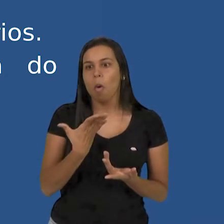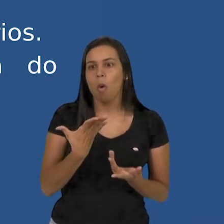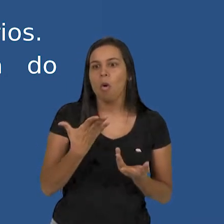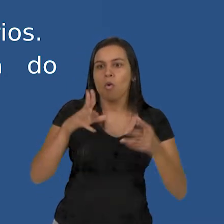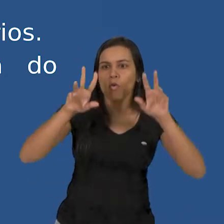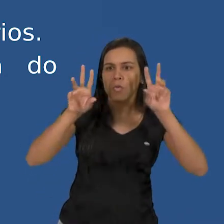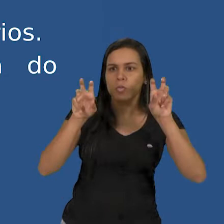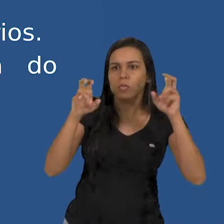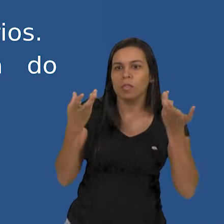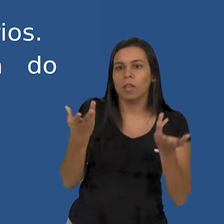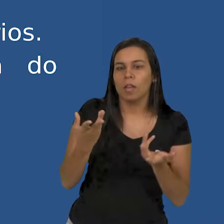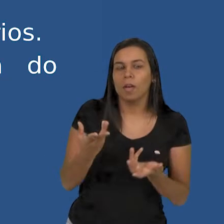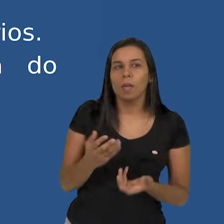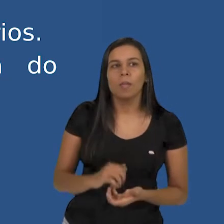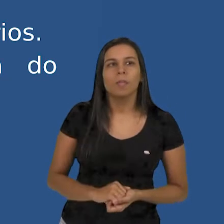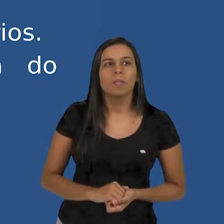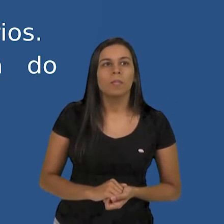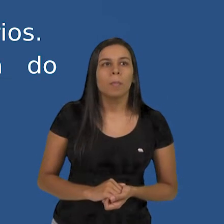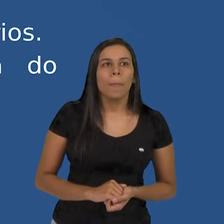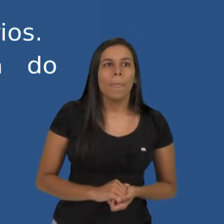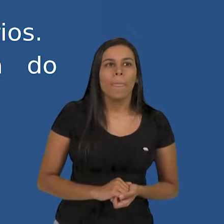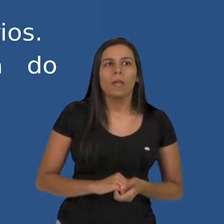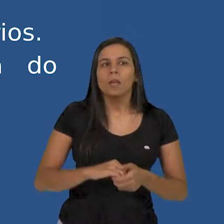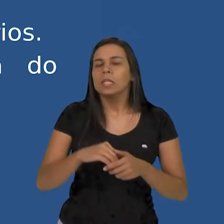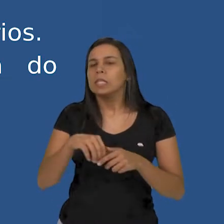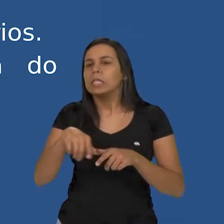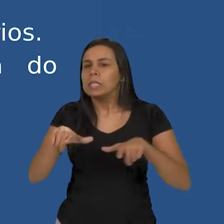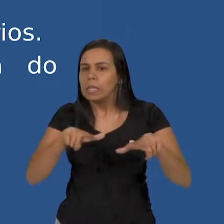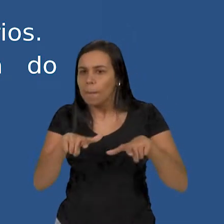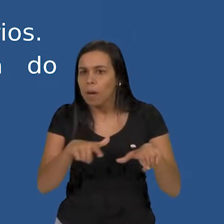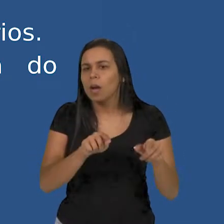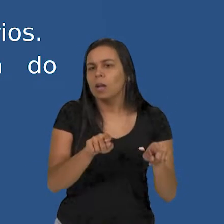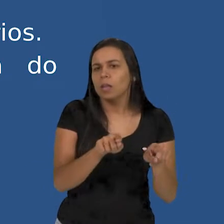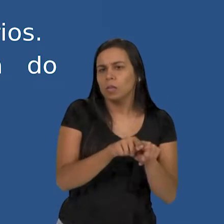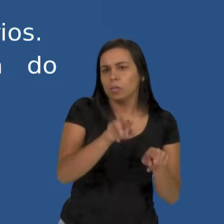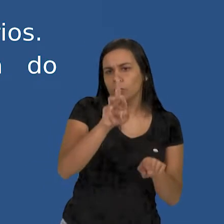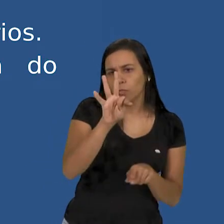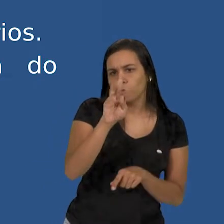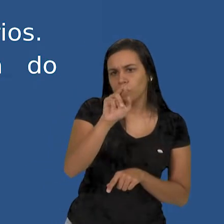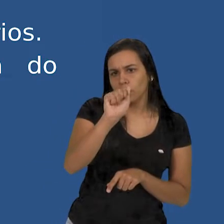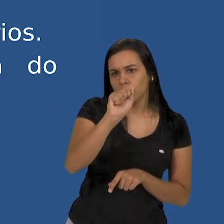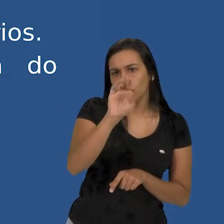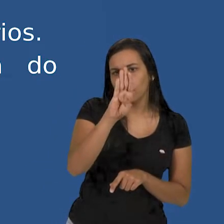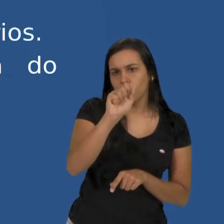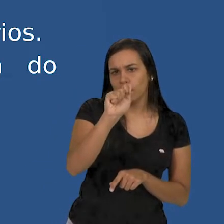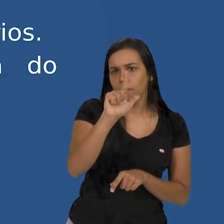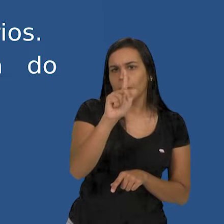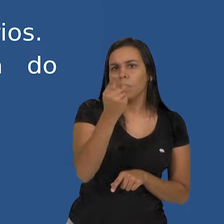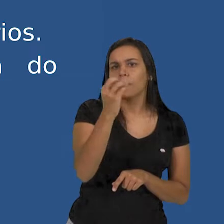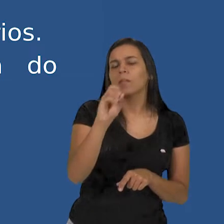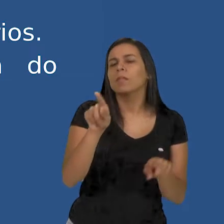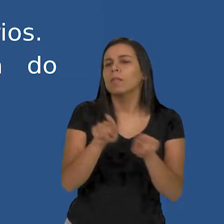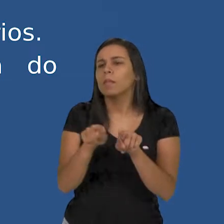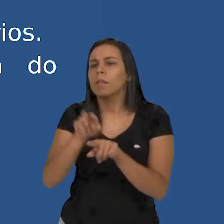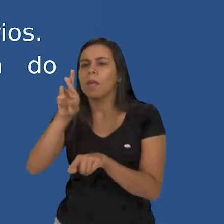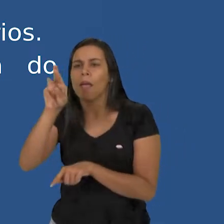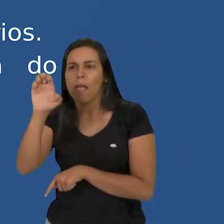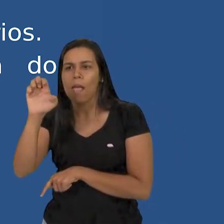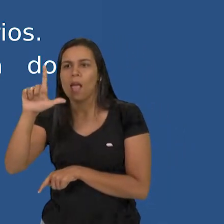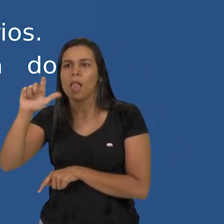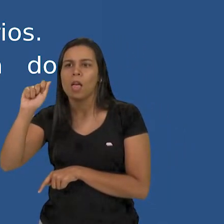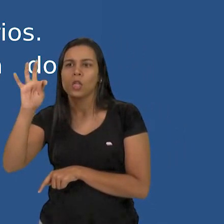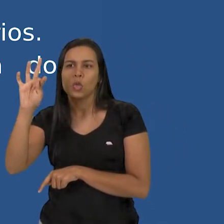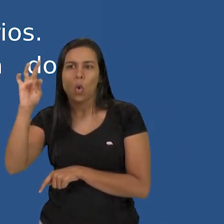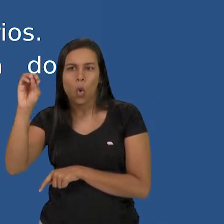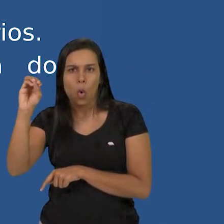solicitado. Aqui ele mostra trabalho e aqui mostra relatório, que ali é apenas uma tradução da riqueza da nossa língua. Report é as duas coisas.